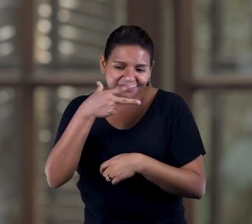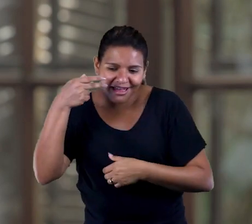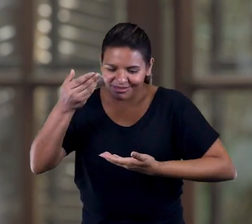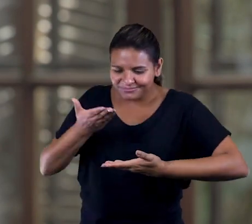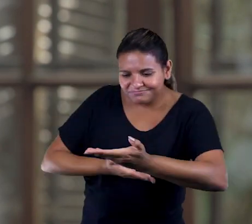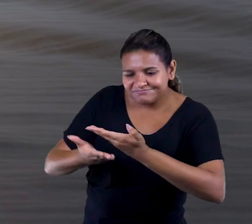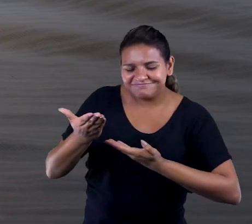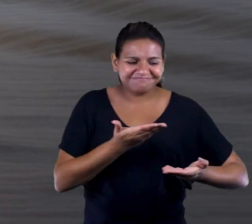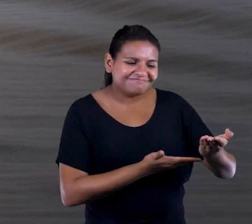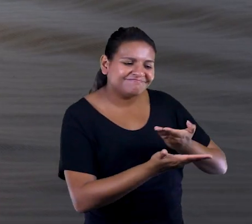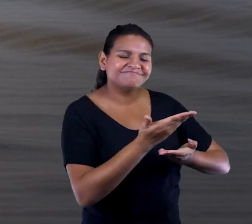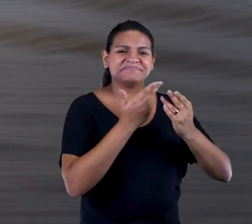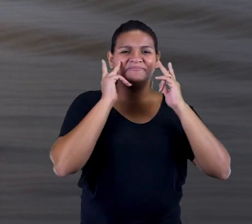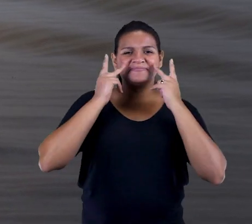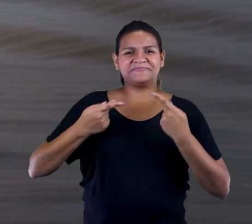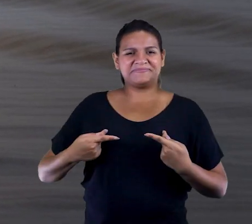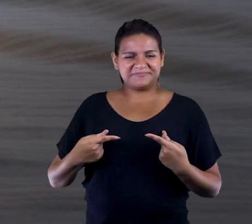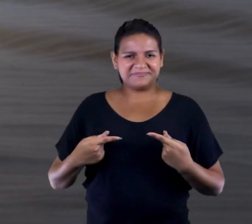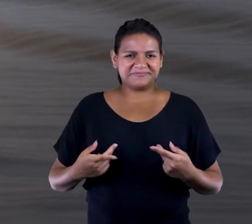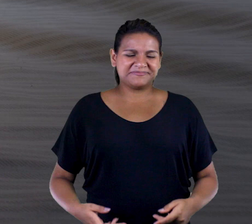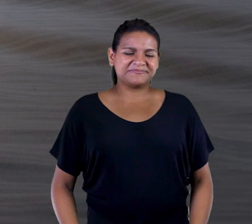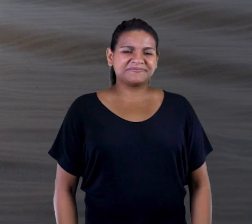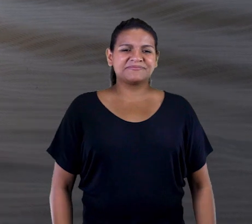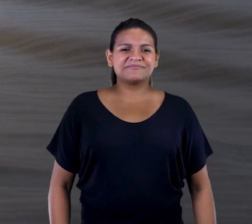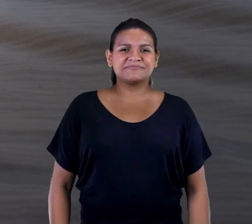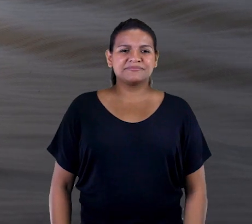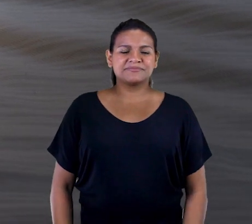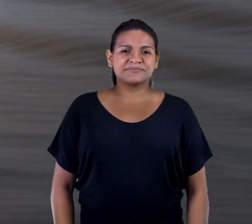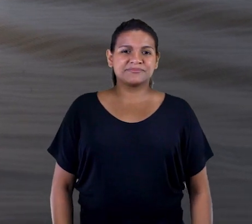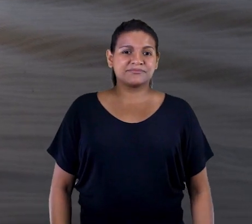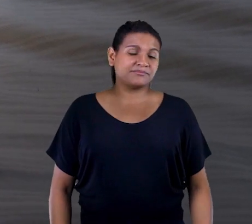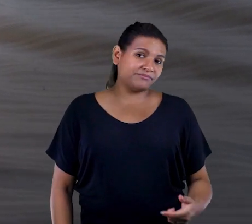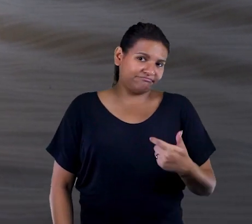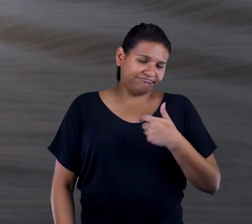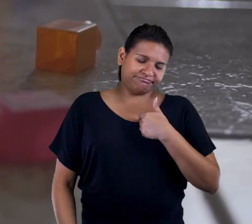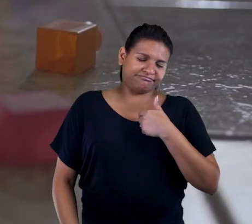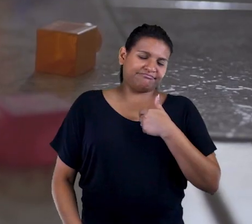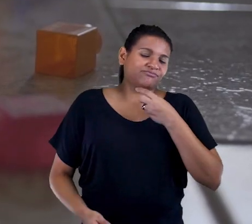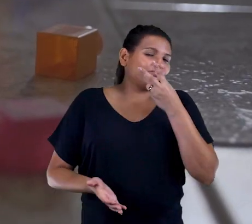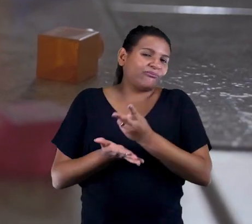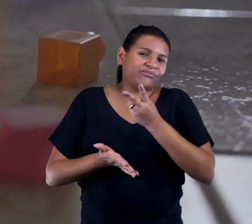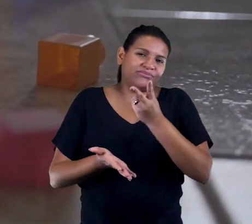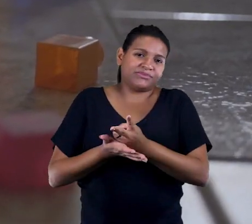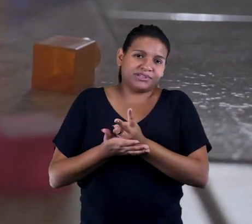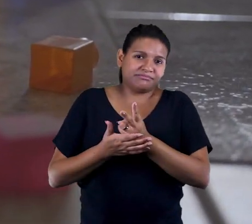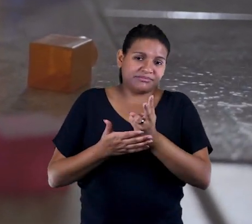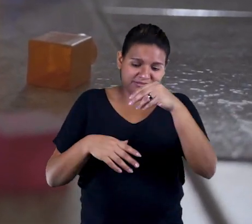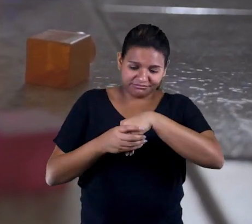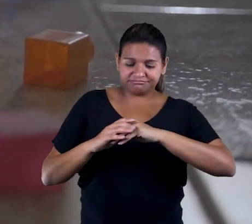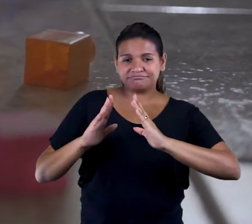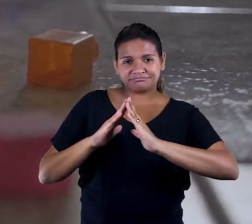próximas das suas pessoas. Eu Eu sempre tive animais.